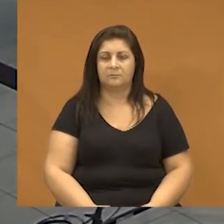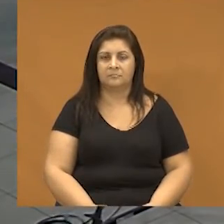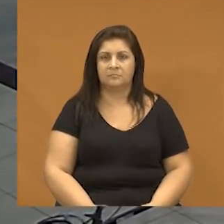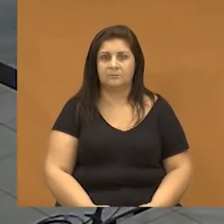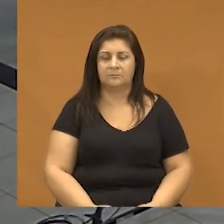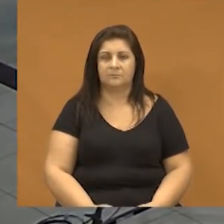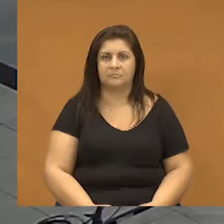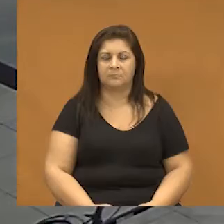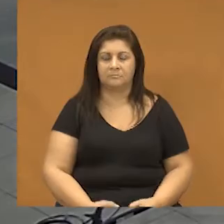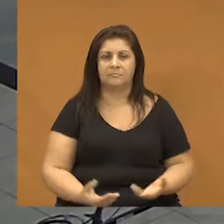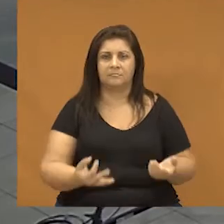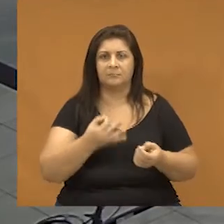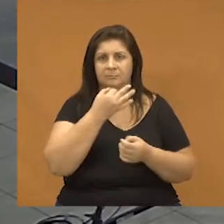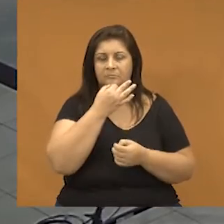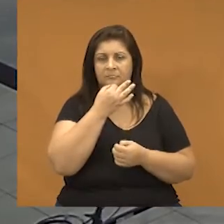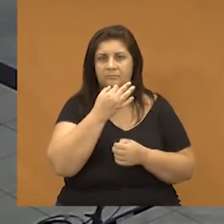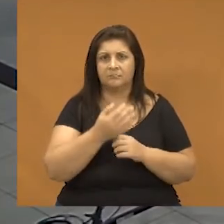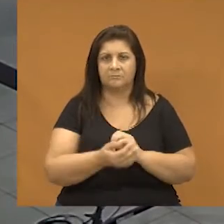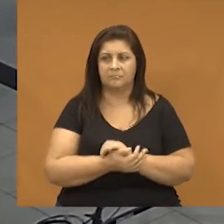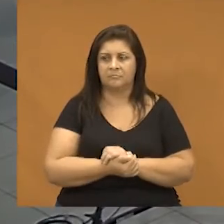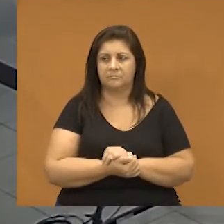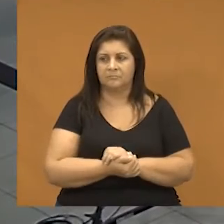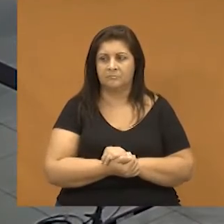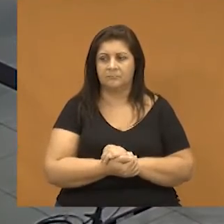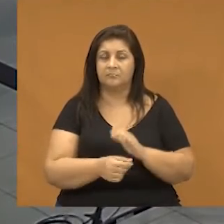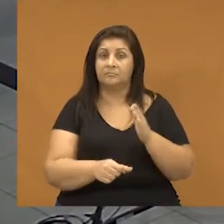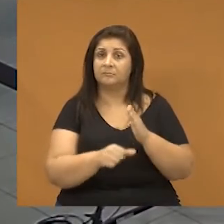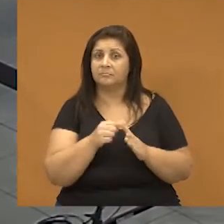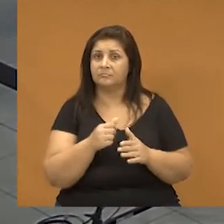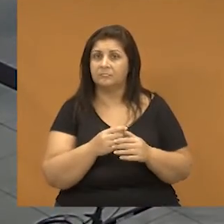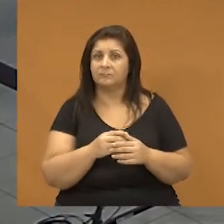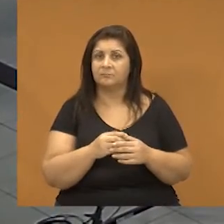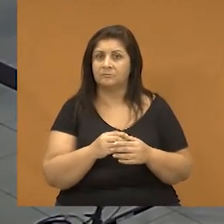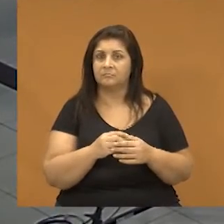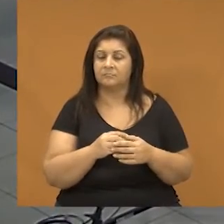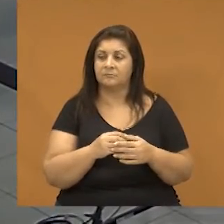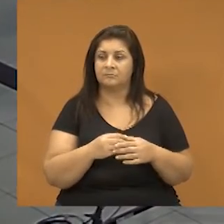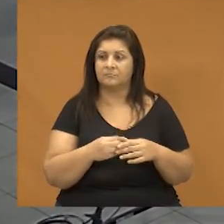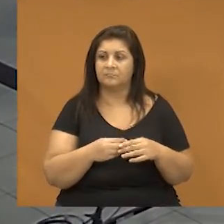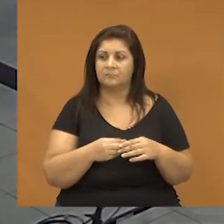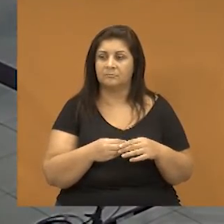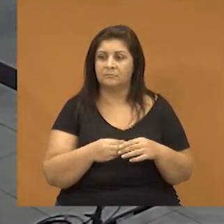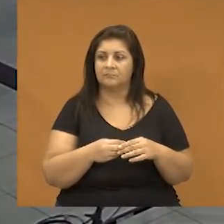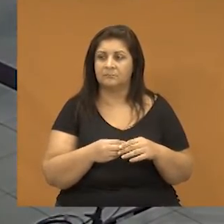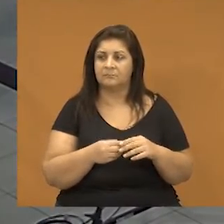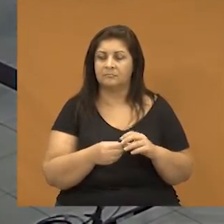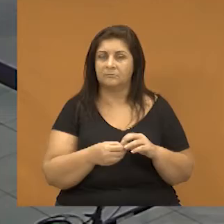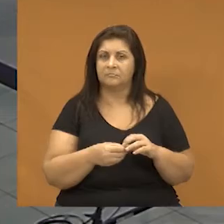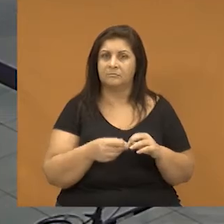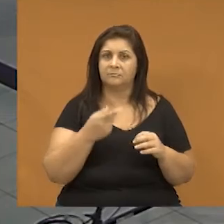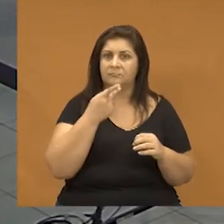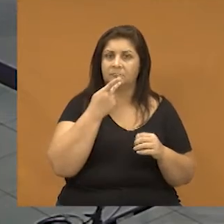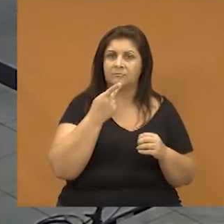Queria opinar sobre esse projeto. Primeiro, que ele recebeu um parecer desfavorável, para não tramitar na casa, e depois os